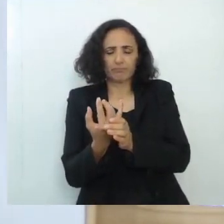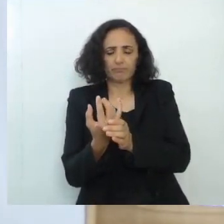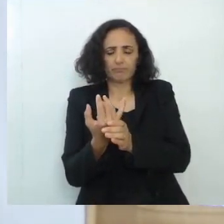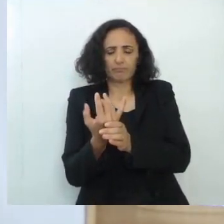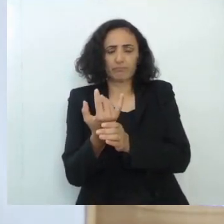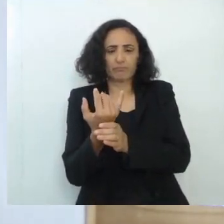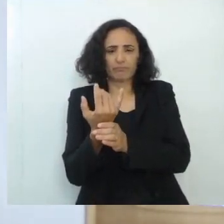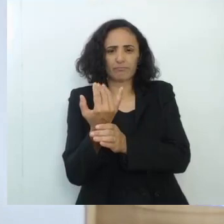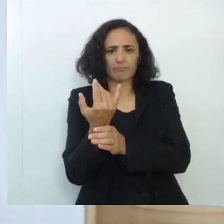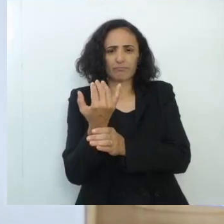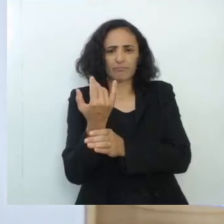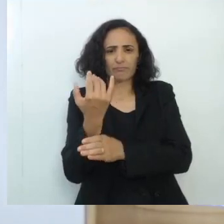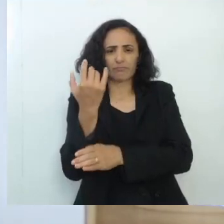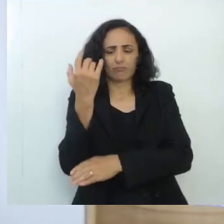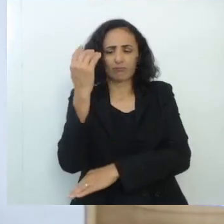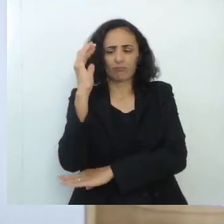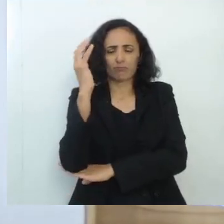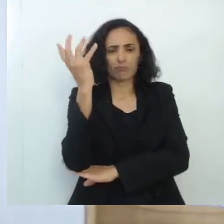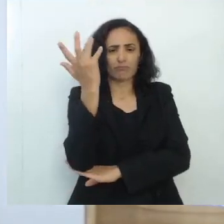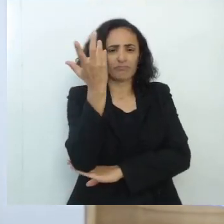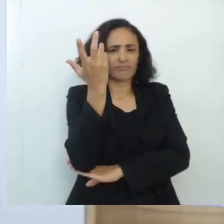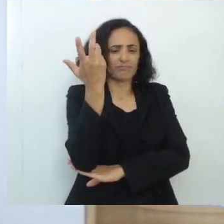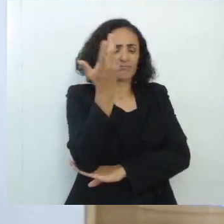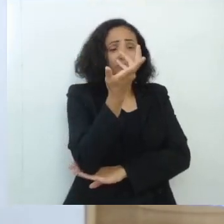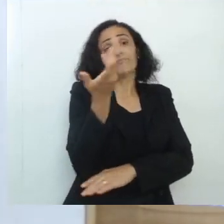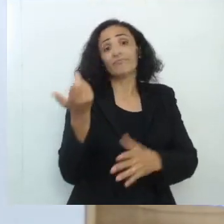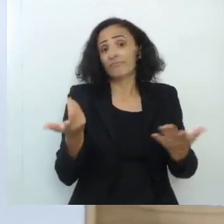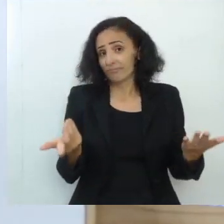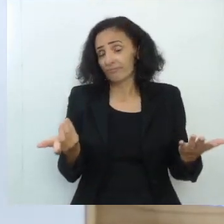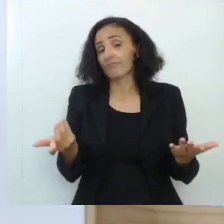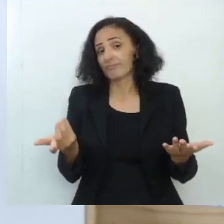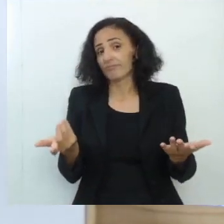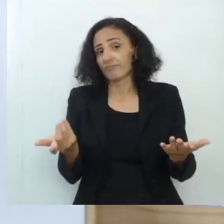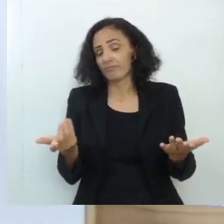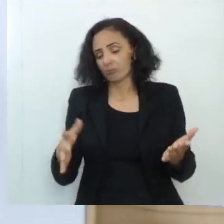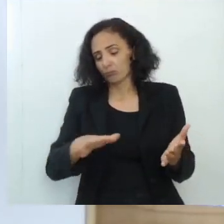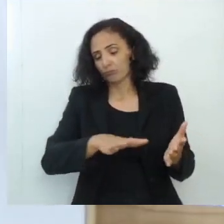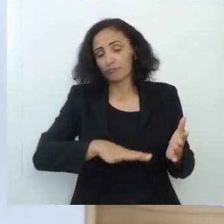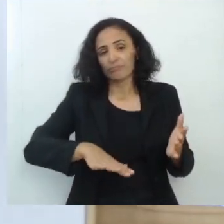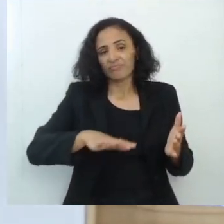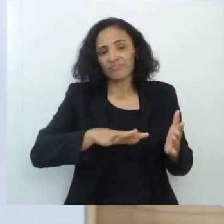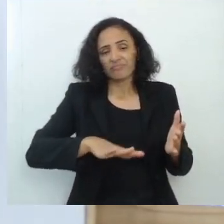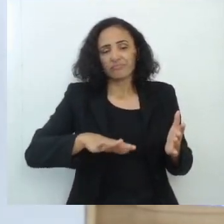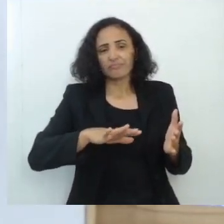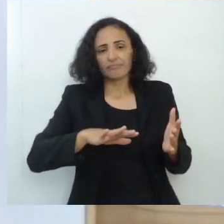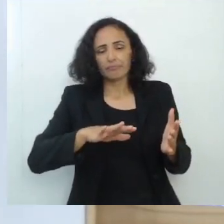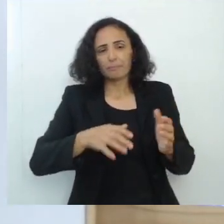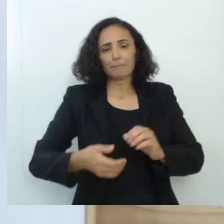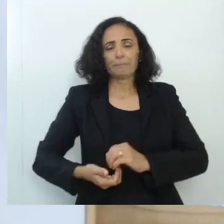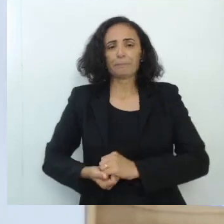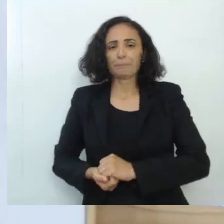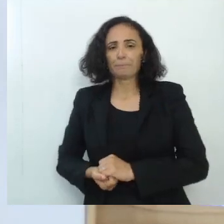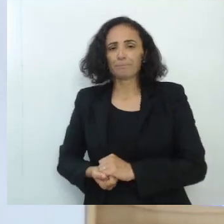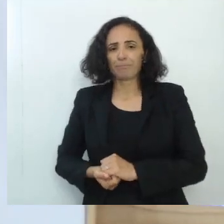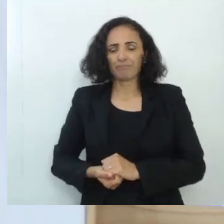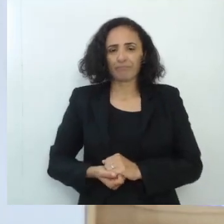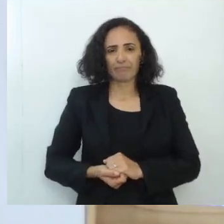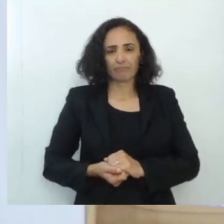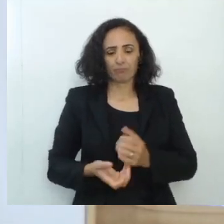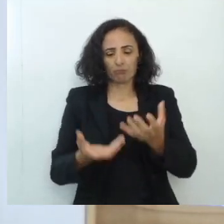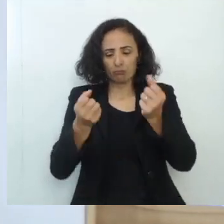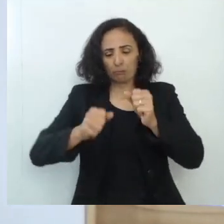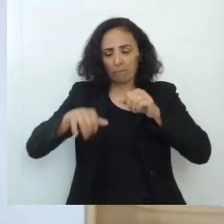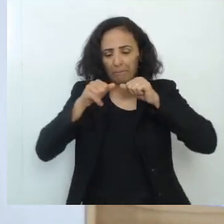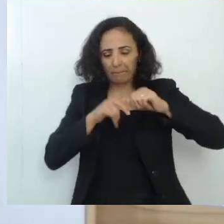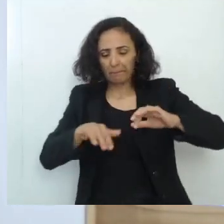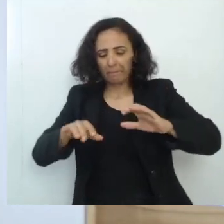germinam, esses esporos eles germinam. Aí quando esses esporos germinam, o que é que vai acontecer? Esses esporos eles vão